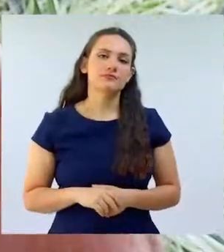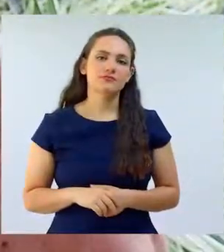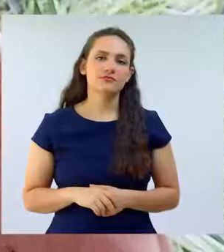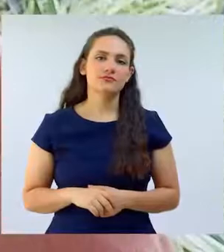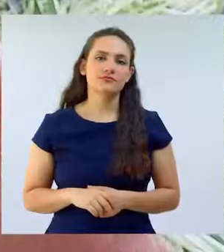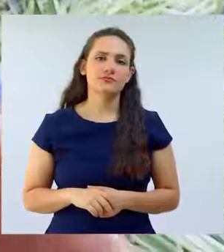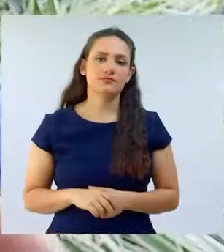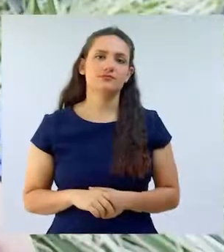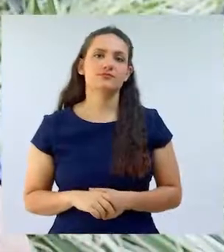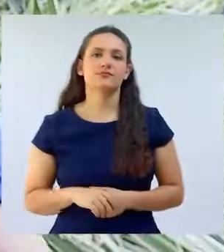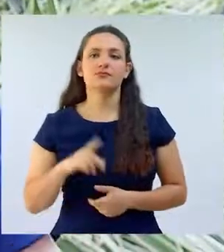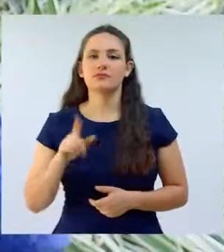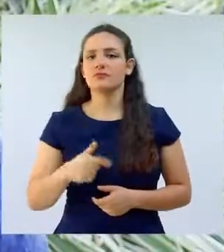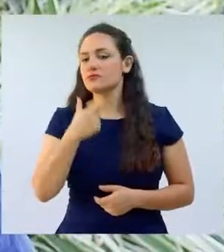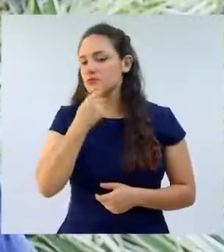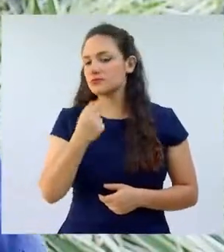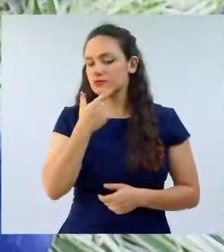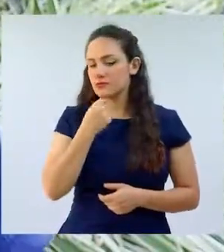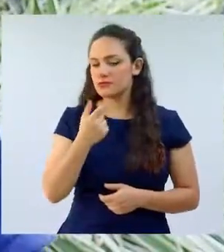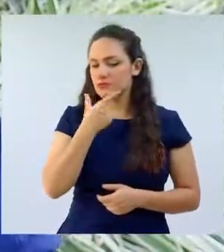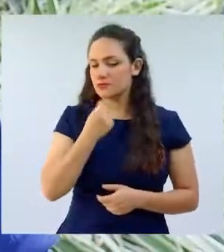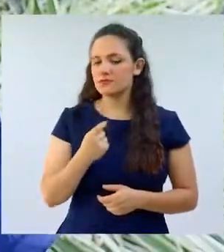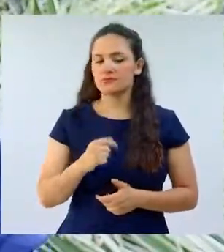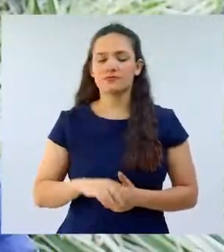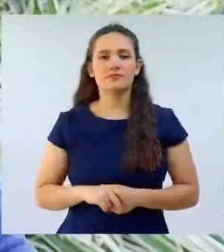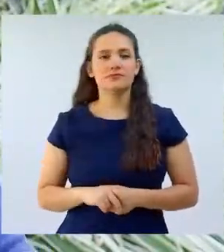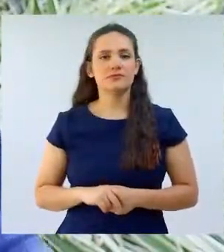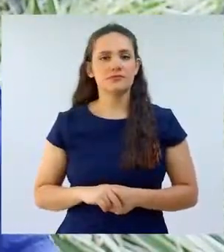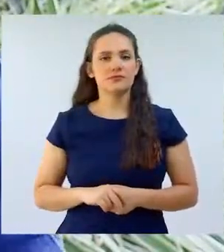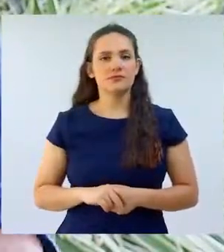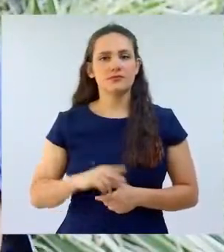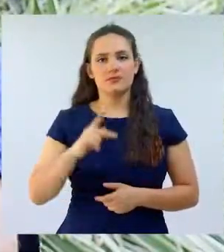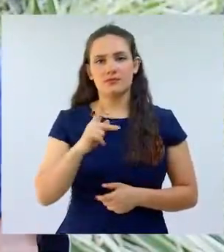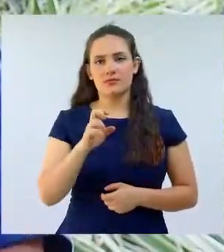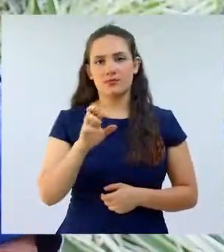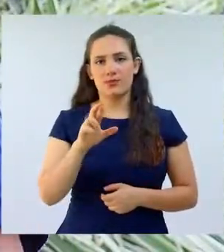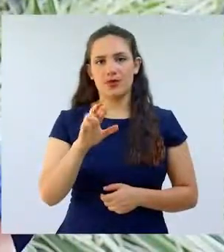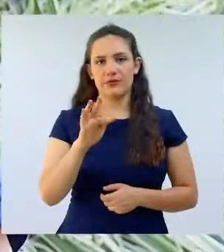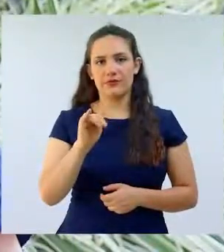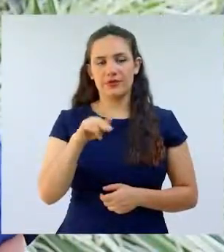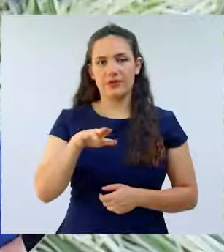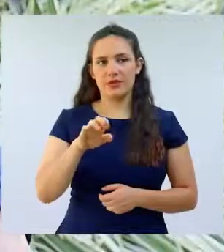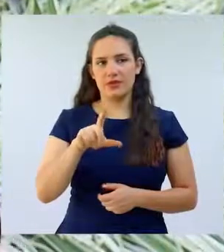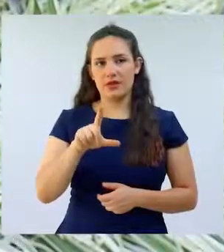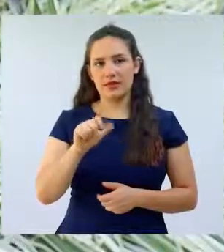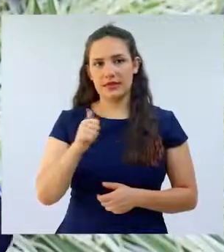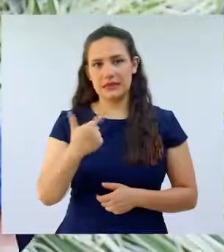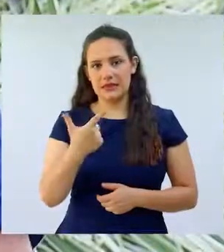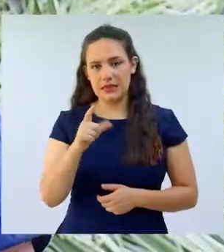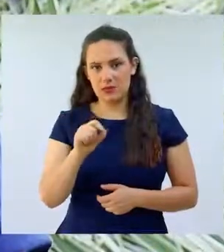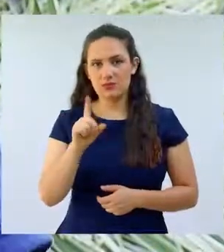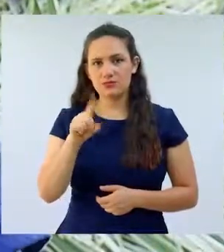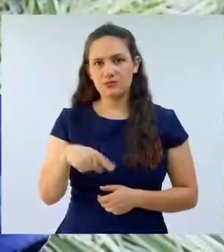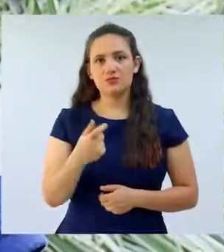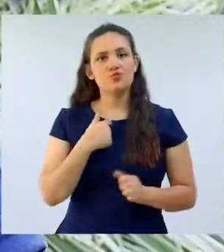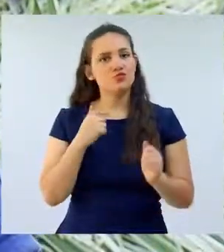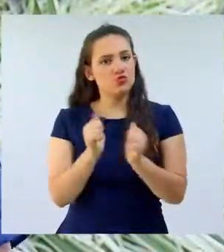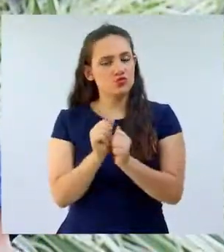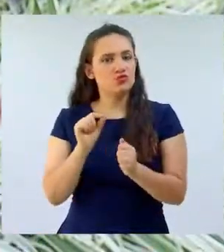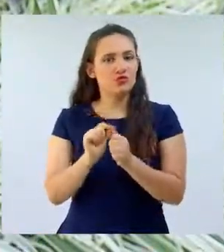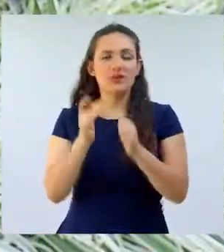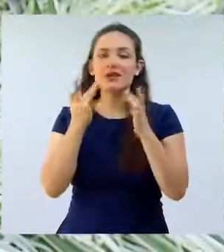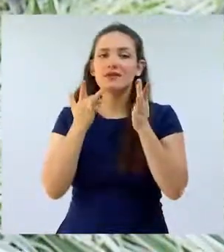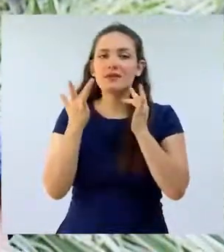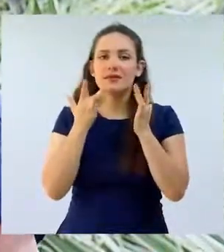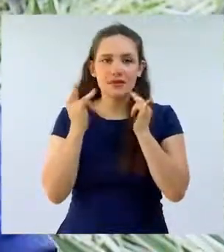o Pedro Fenelon foi presidente da Fundação de Cultura. Fenelon, figura. Pedro Fenelon, a gente inclusive fez teatro junto. Ele participou do grupo Mitaí da Aldeia,